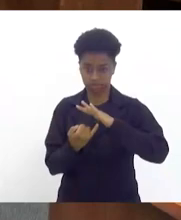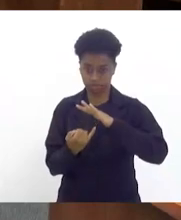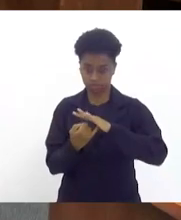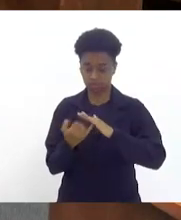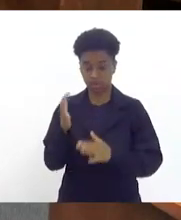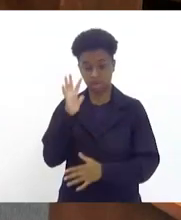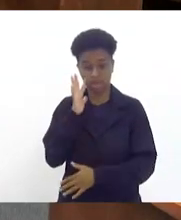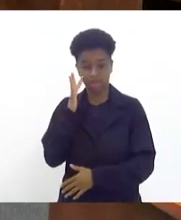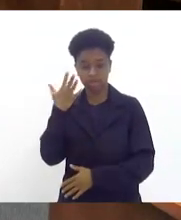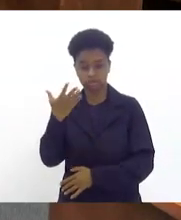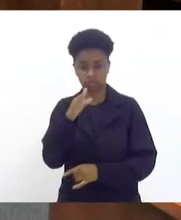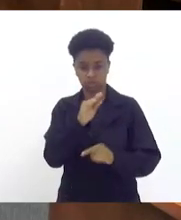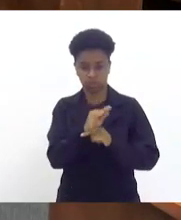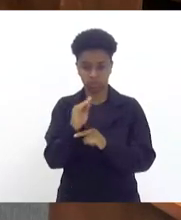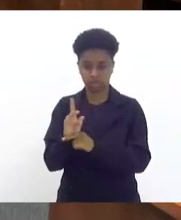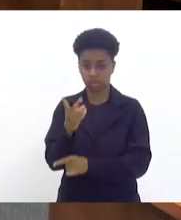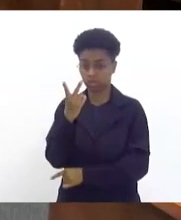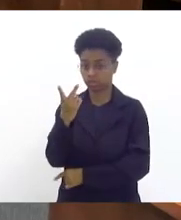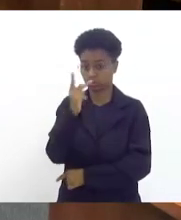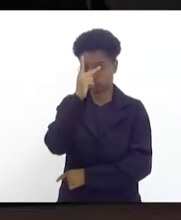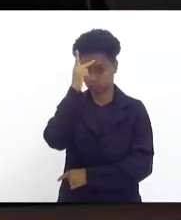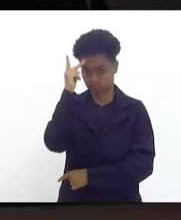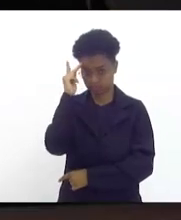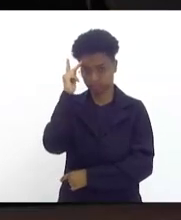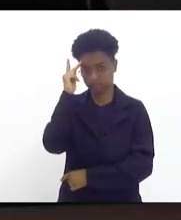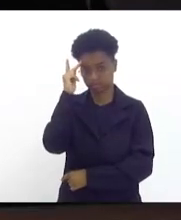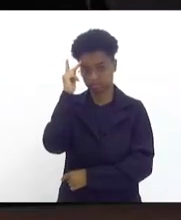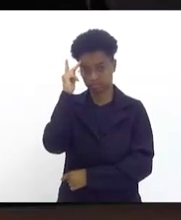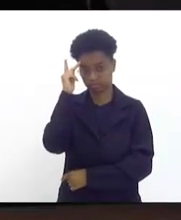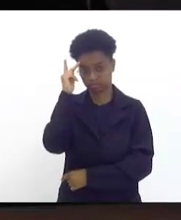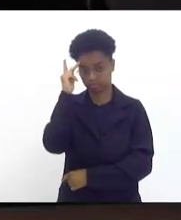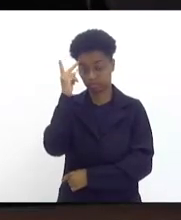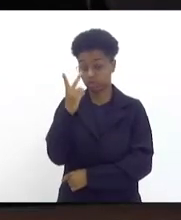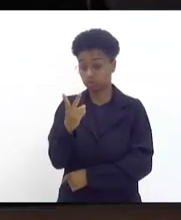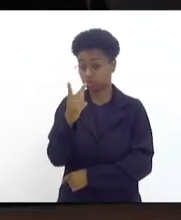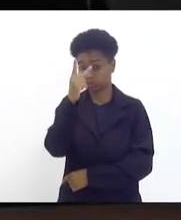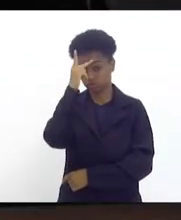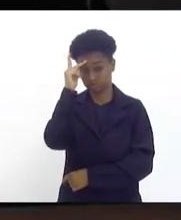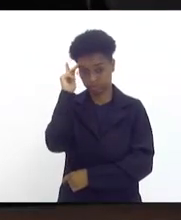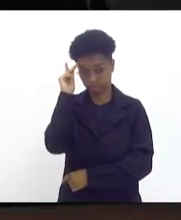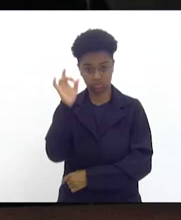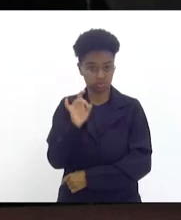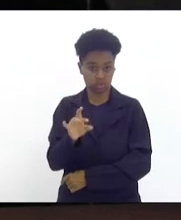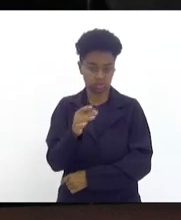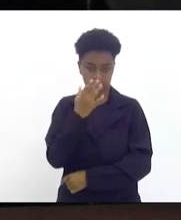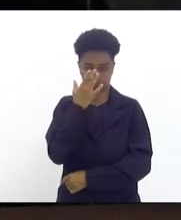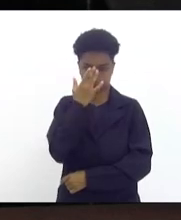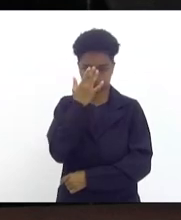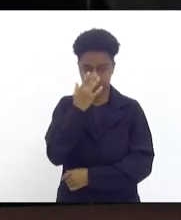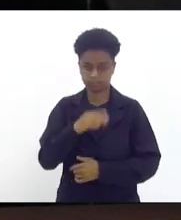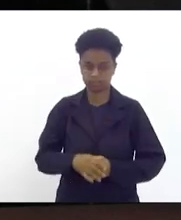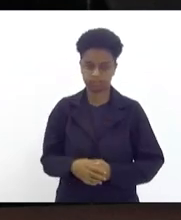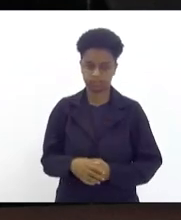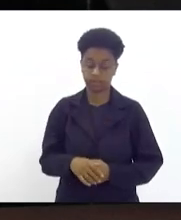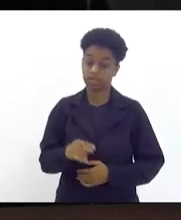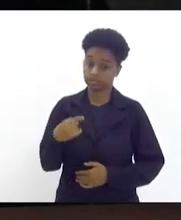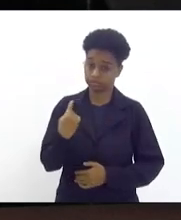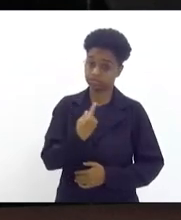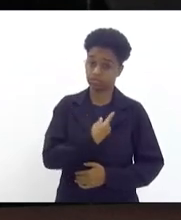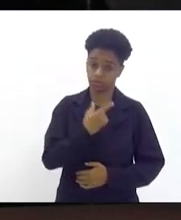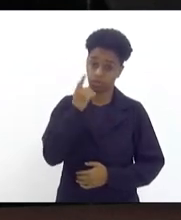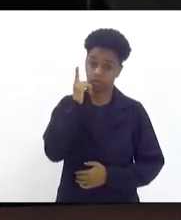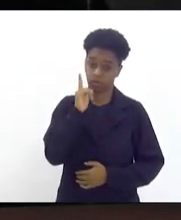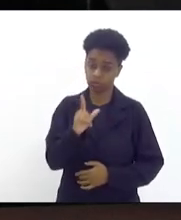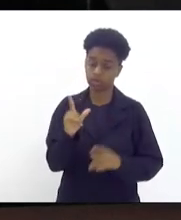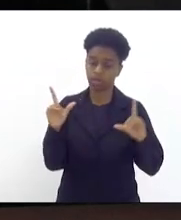decidir se cuidar De duas pessoas duas pessoas apenas a gente teria uma